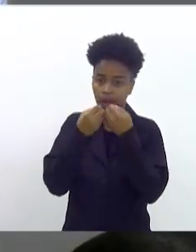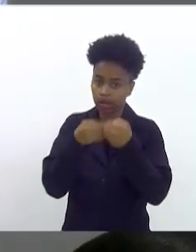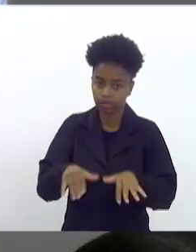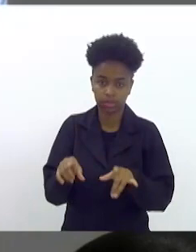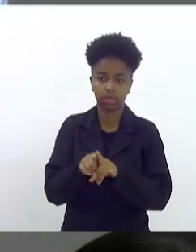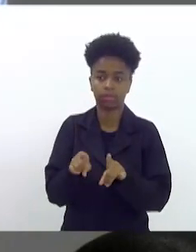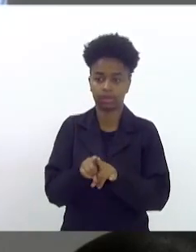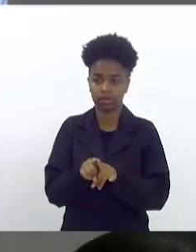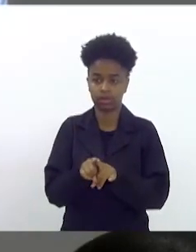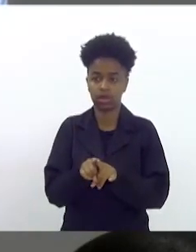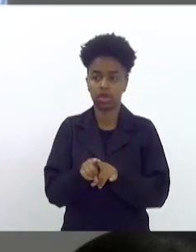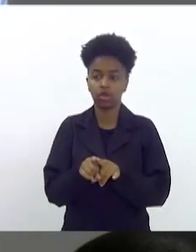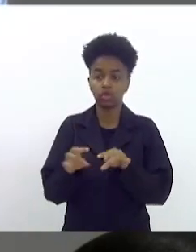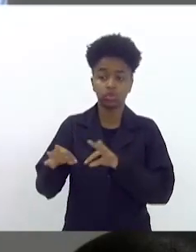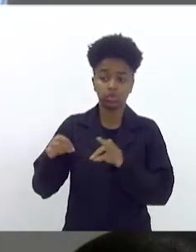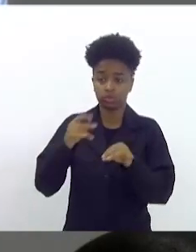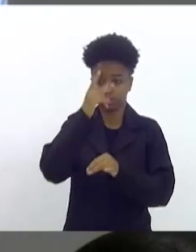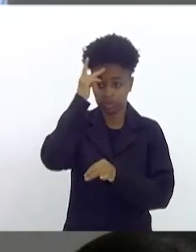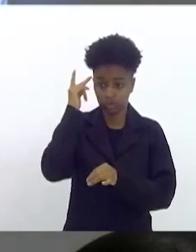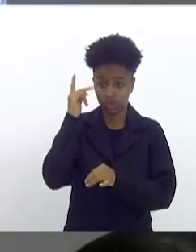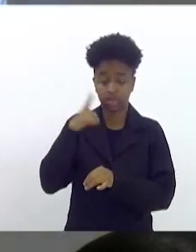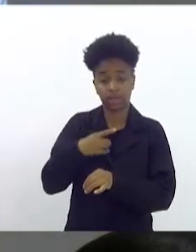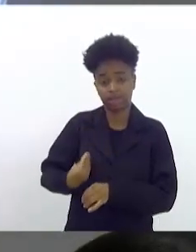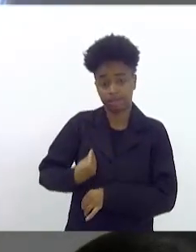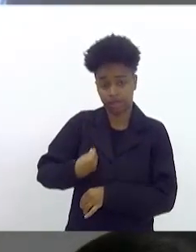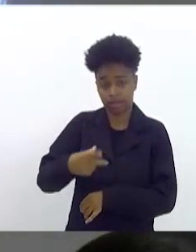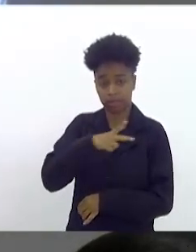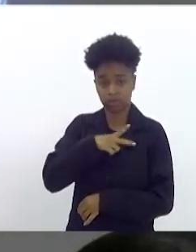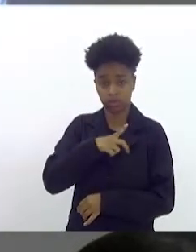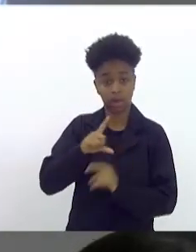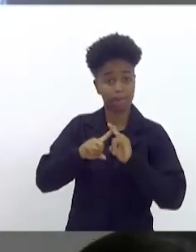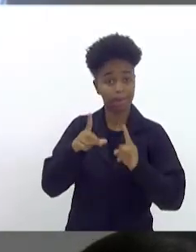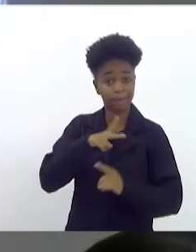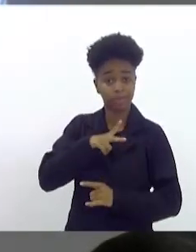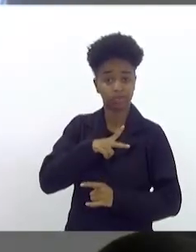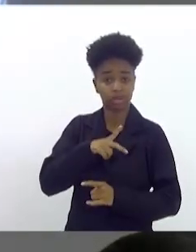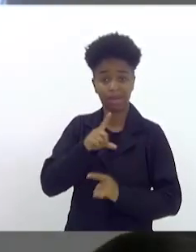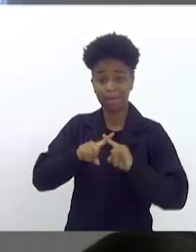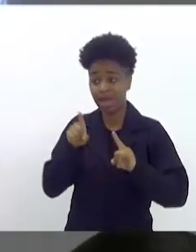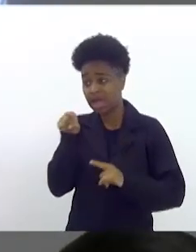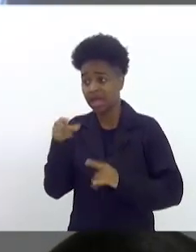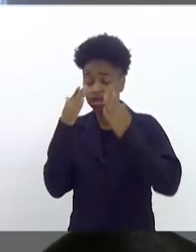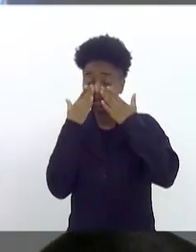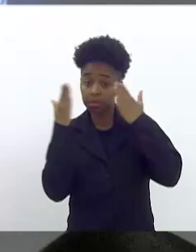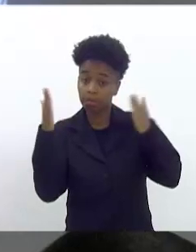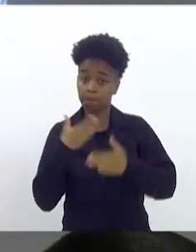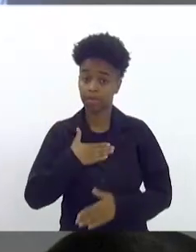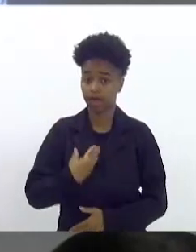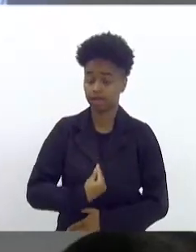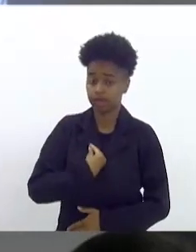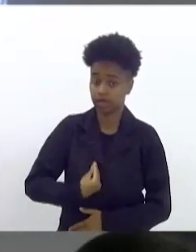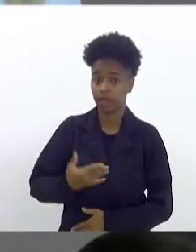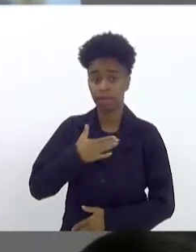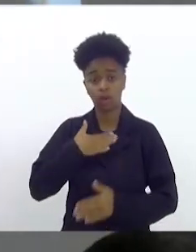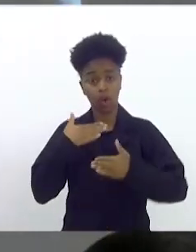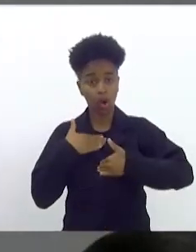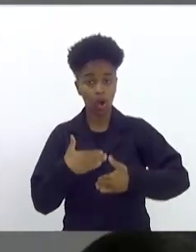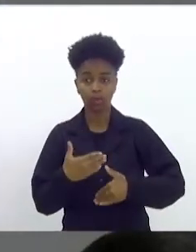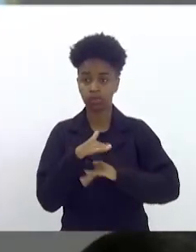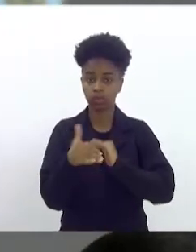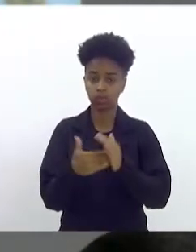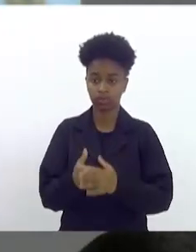mundo tem sua vida íntima, mas é íntima. Tipo, mas ele expôs a minha vida. Expôs meu corpo, expôs tudo. Eu